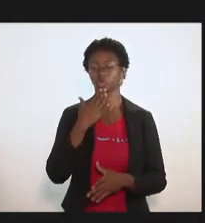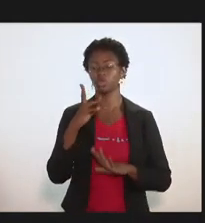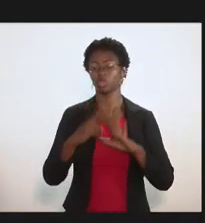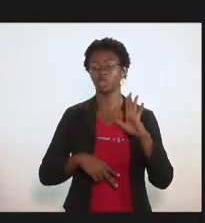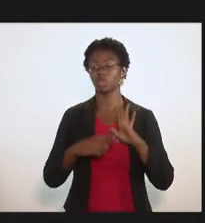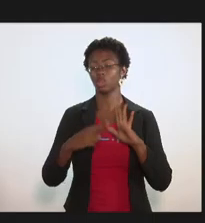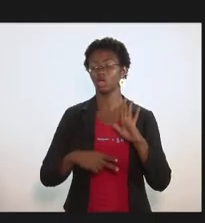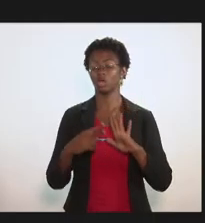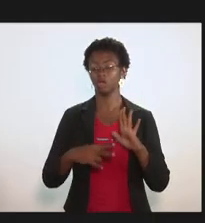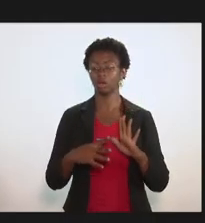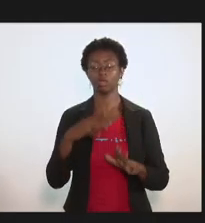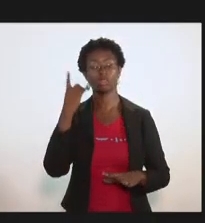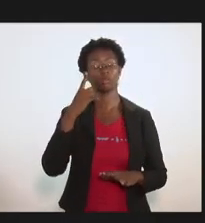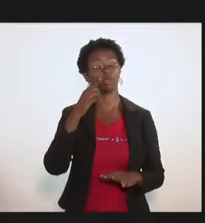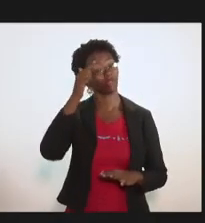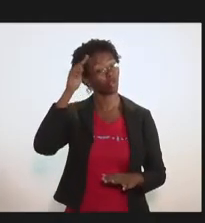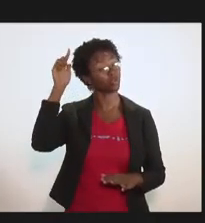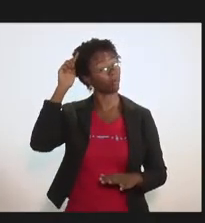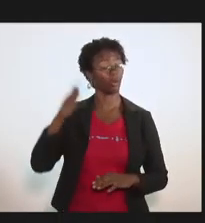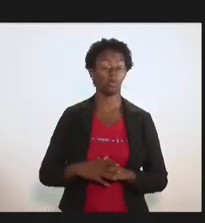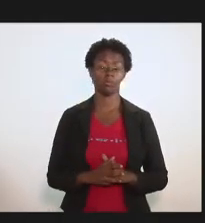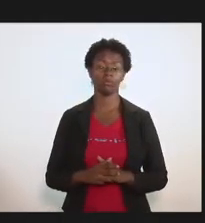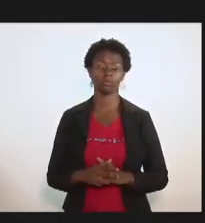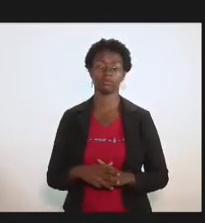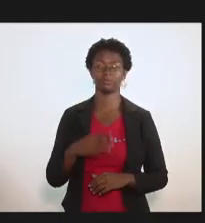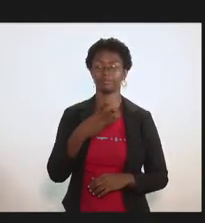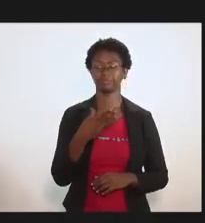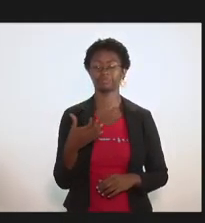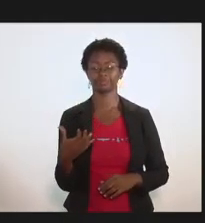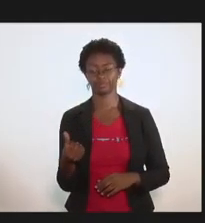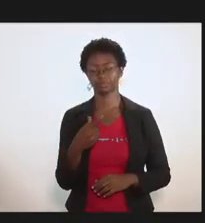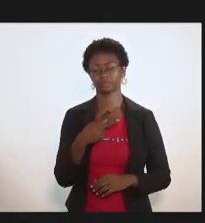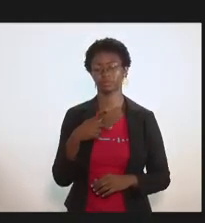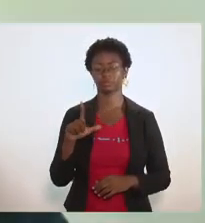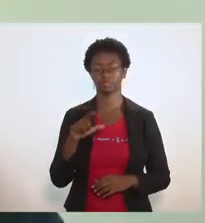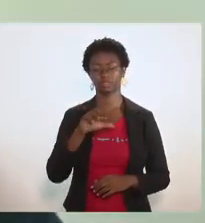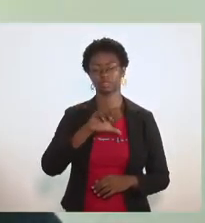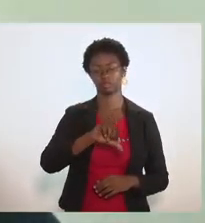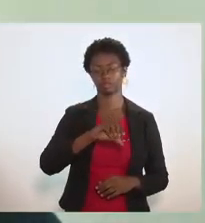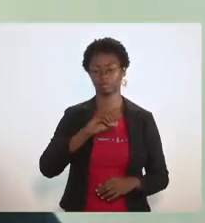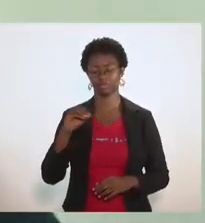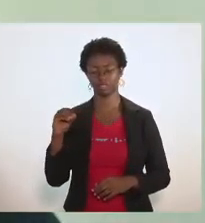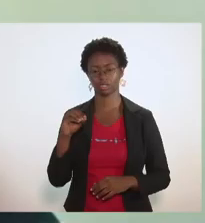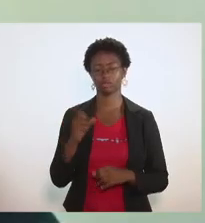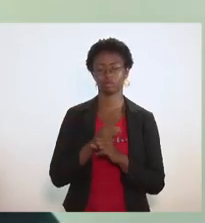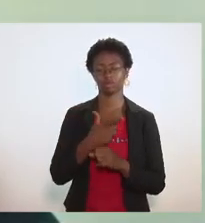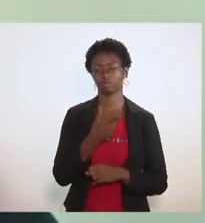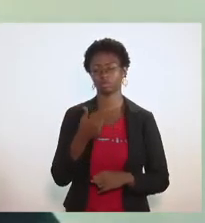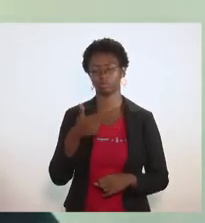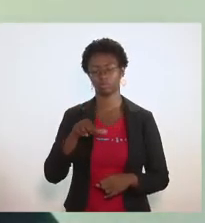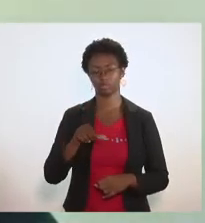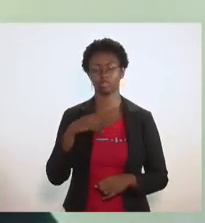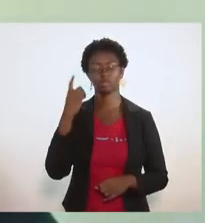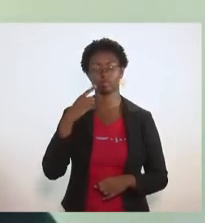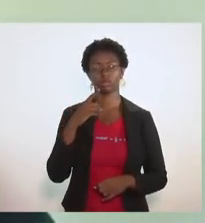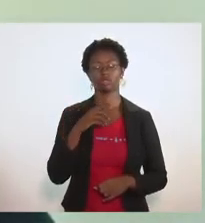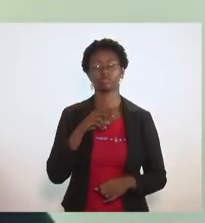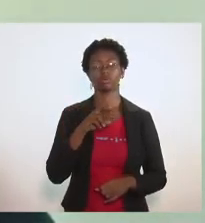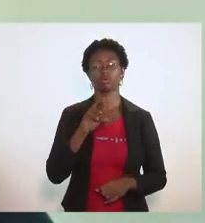não pode contrariar esses quesitos que estão em lei, né? Então, por isso eu estou pedindo